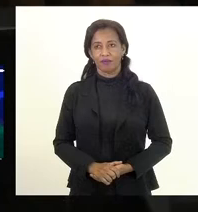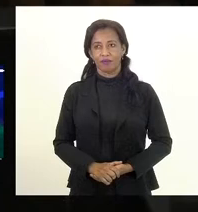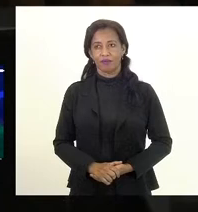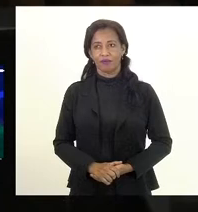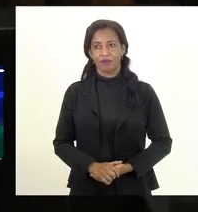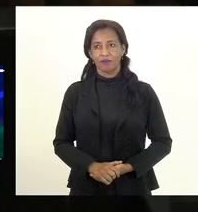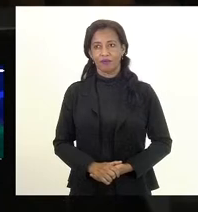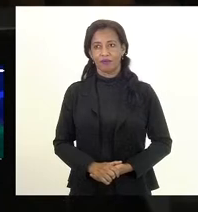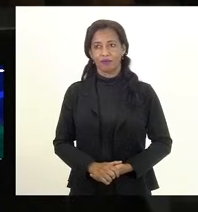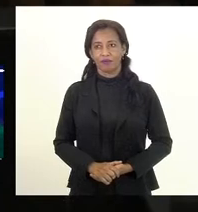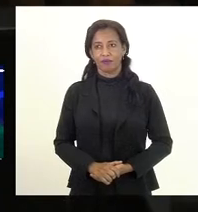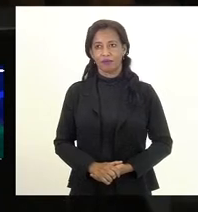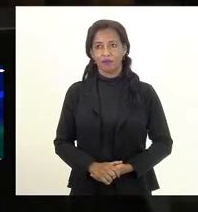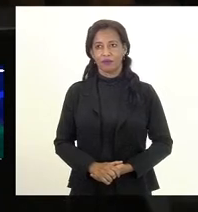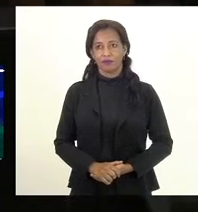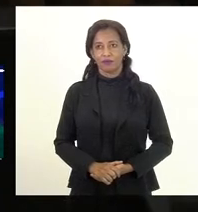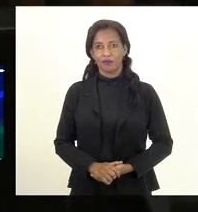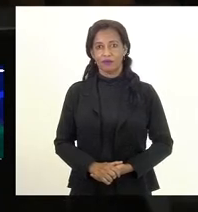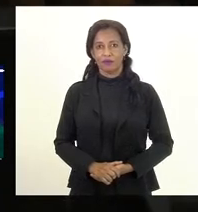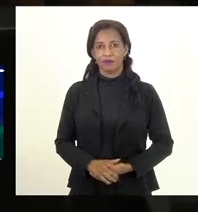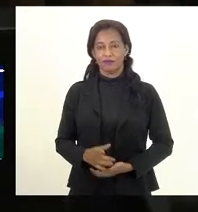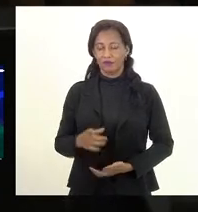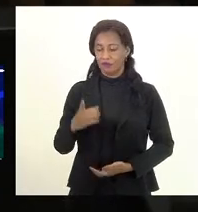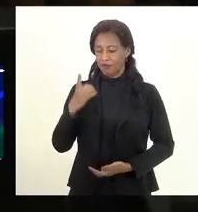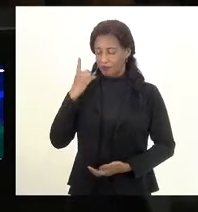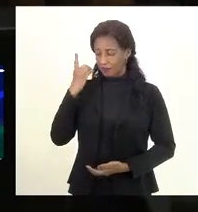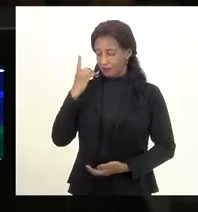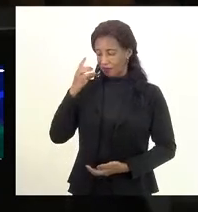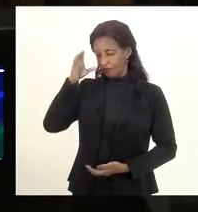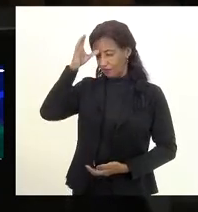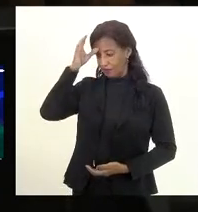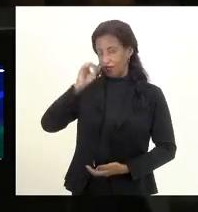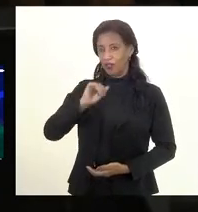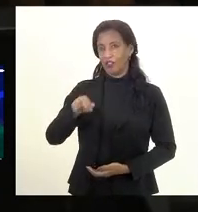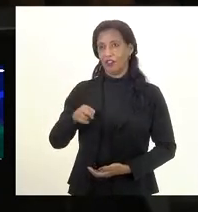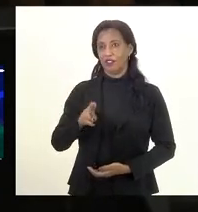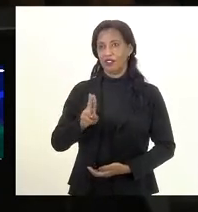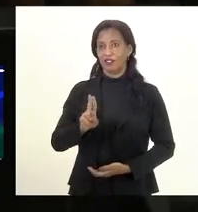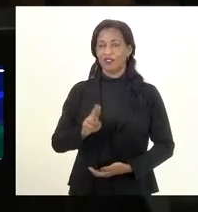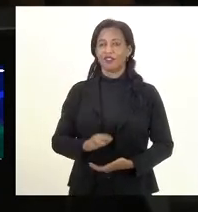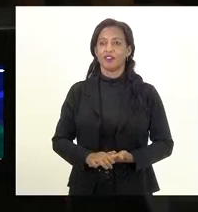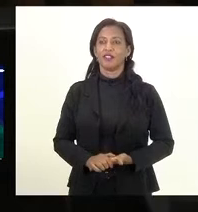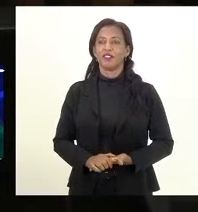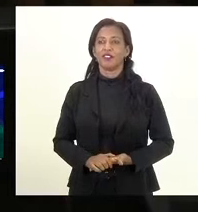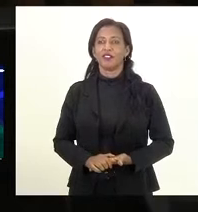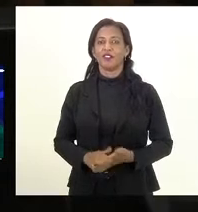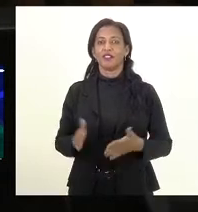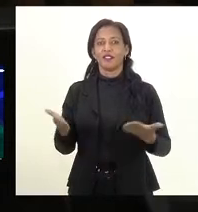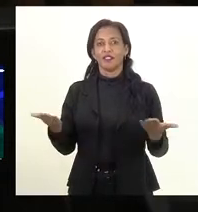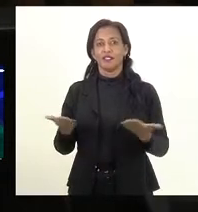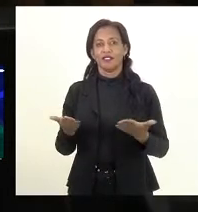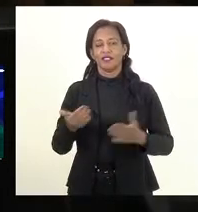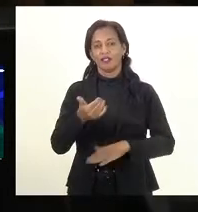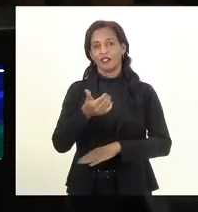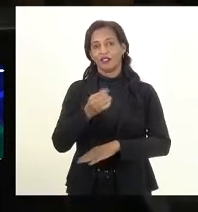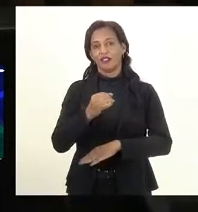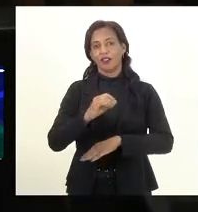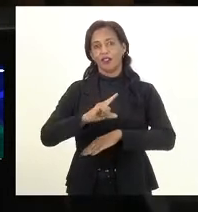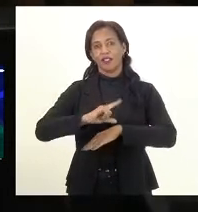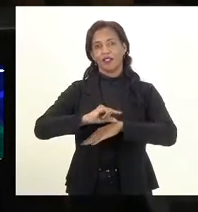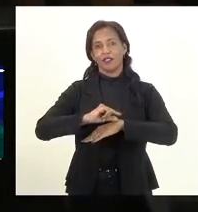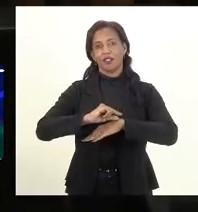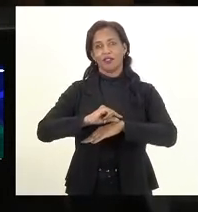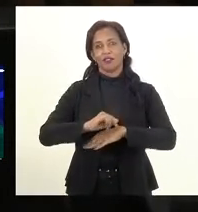oi oi o deputado a tia Ju hoje e as 10 horas da